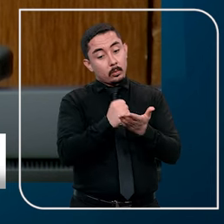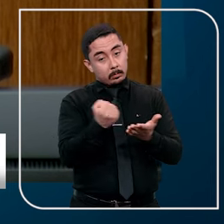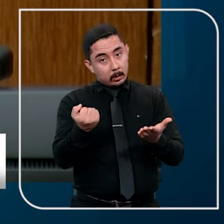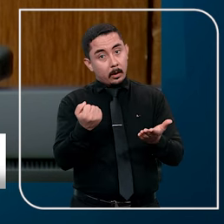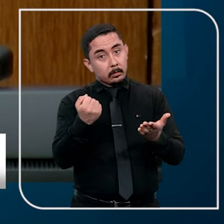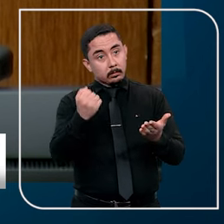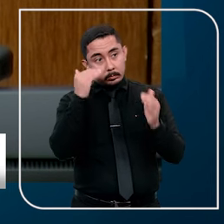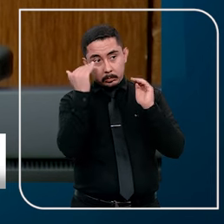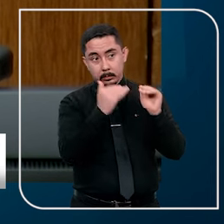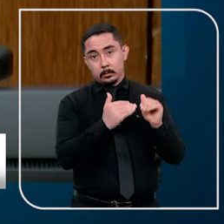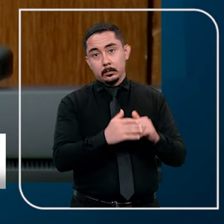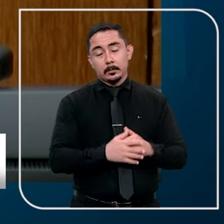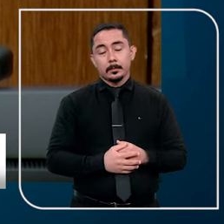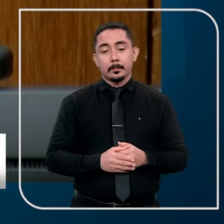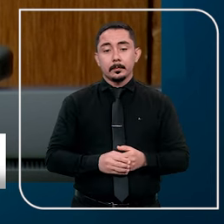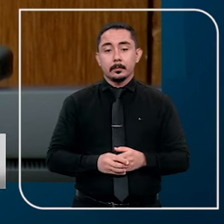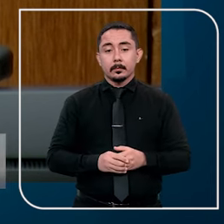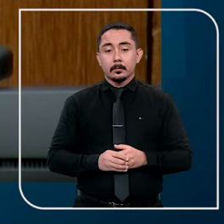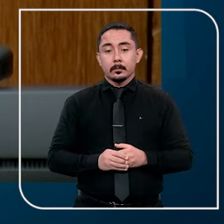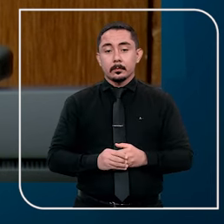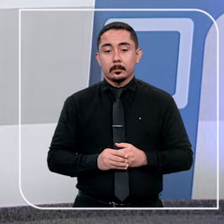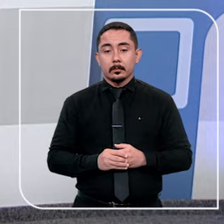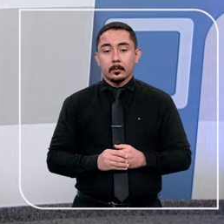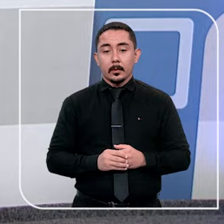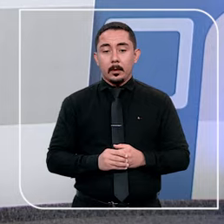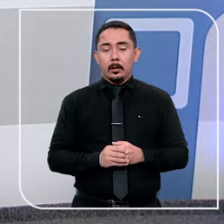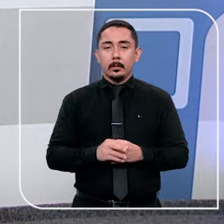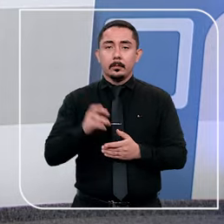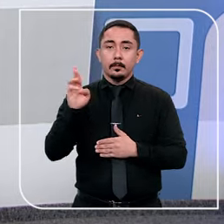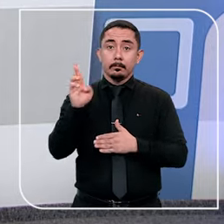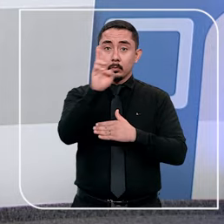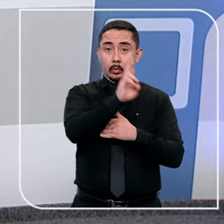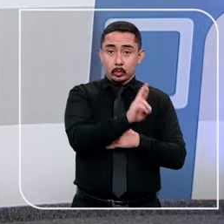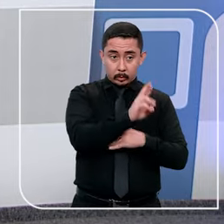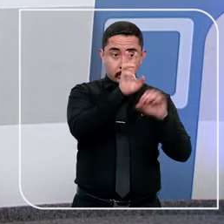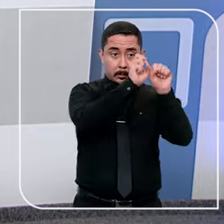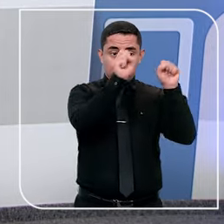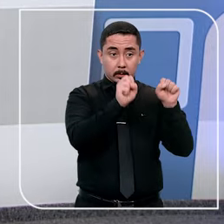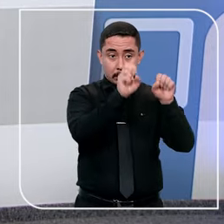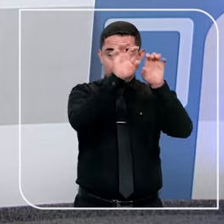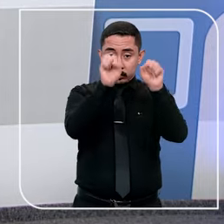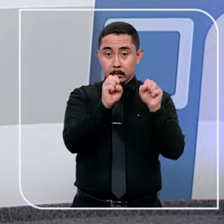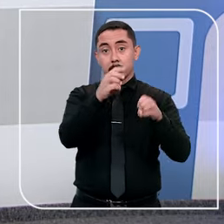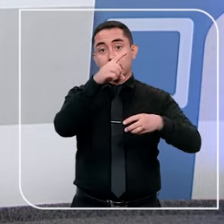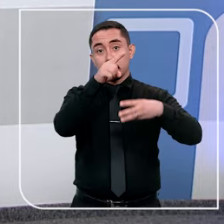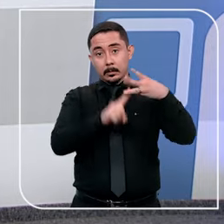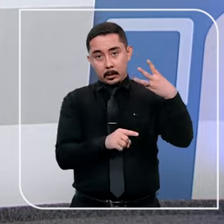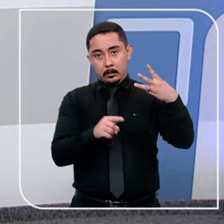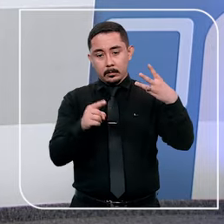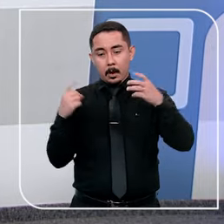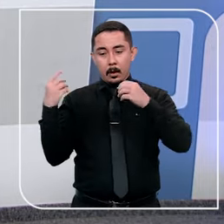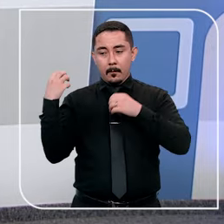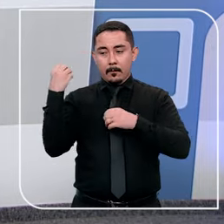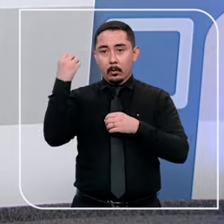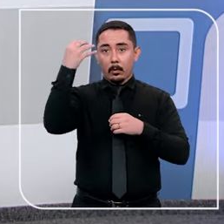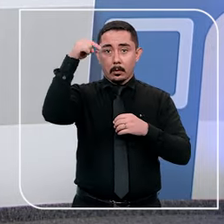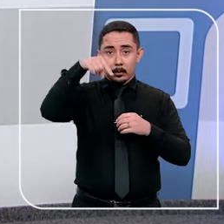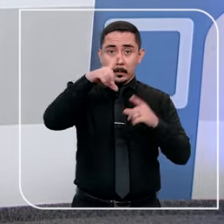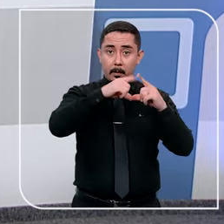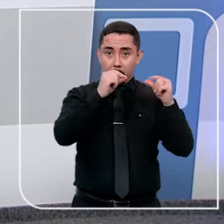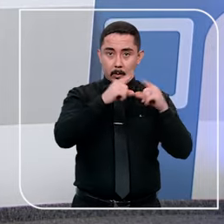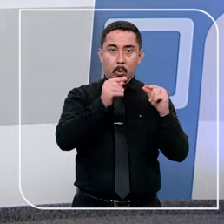violação dos contratos firmados com os logistas representantes de três tribunais de justiça viajaram até